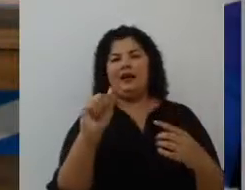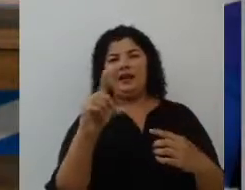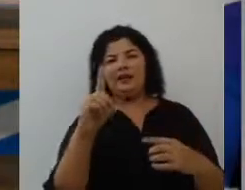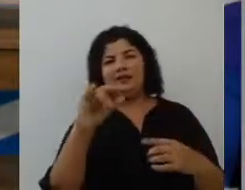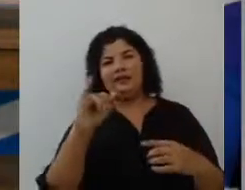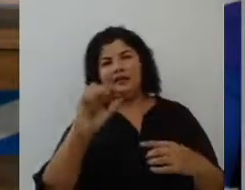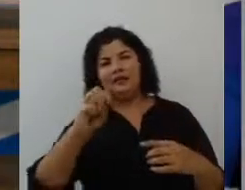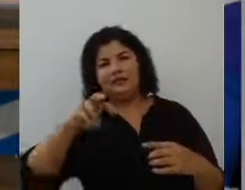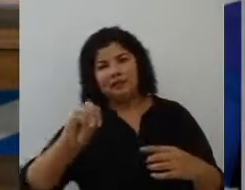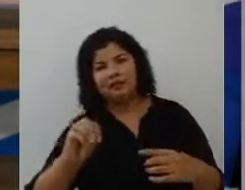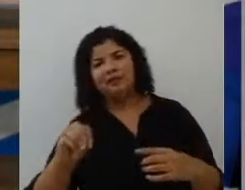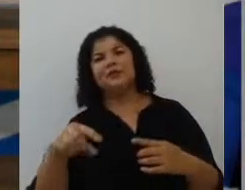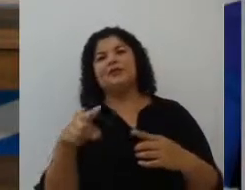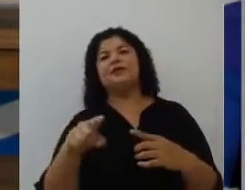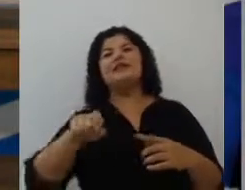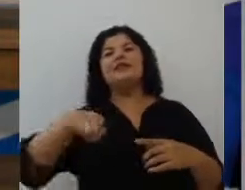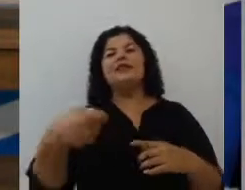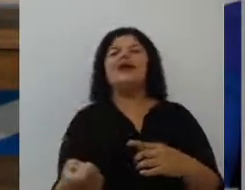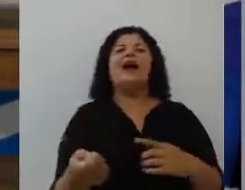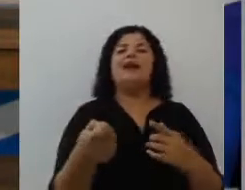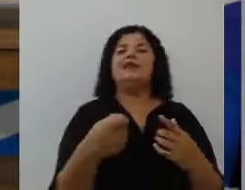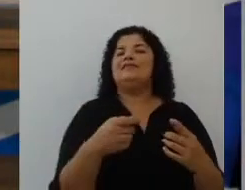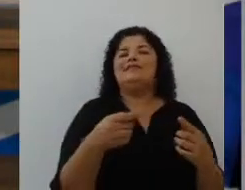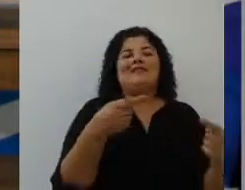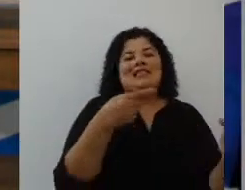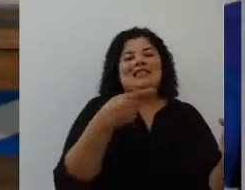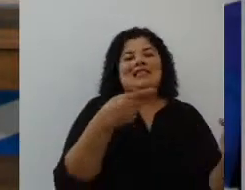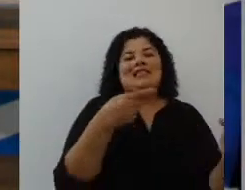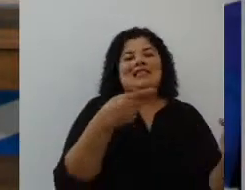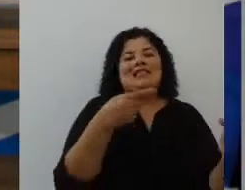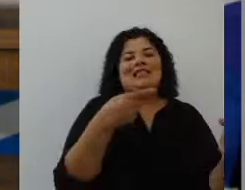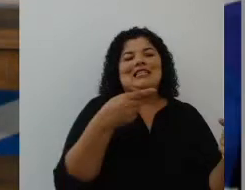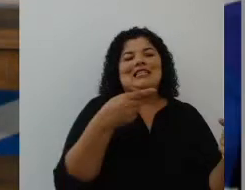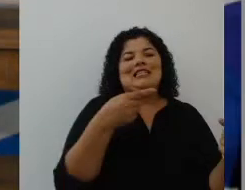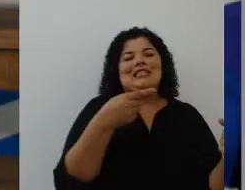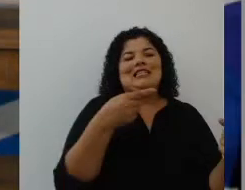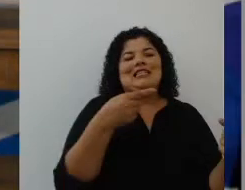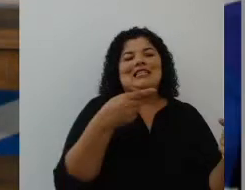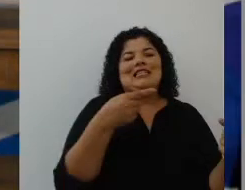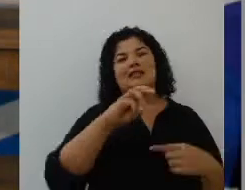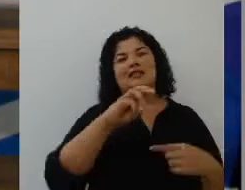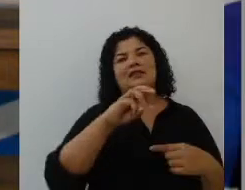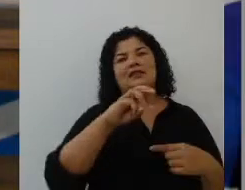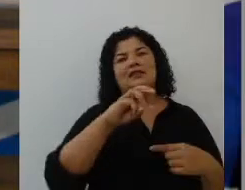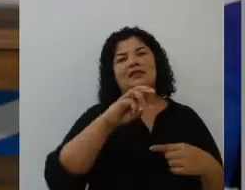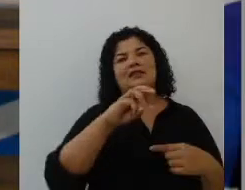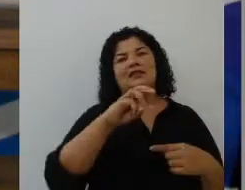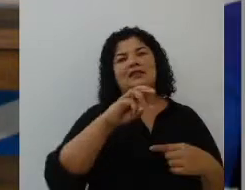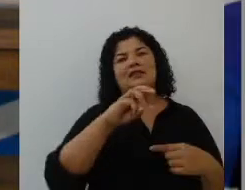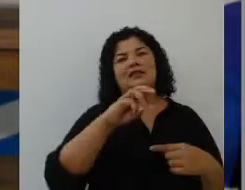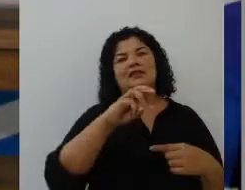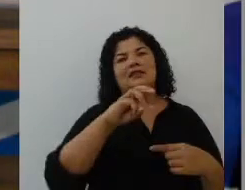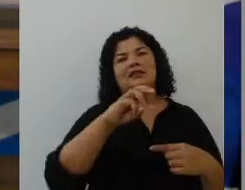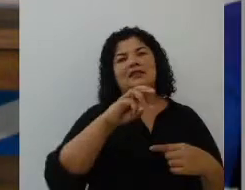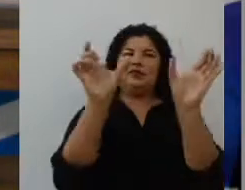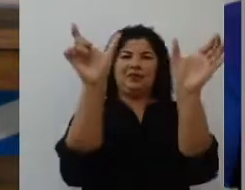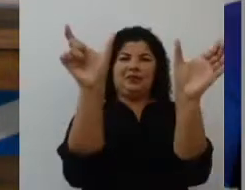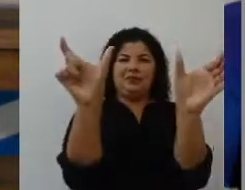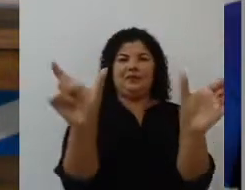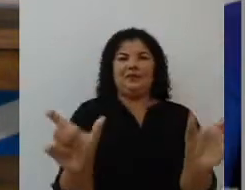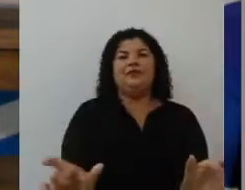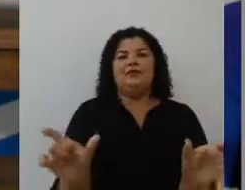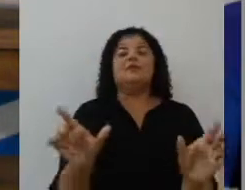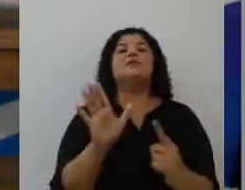Tanto é que o arcadismo é chamado de neoclassicismo. Do outro lado, o romantismo. Perceba que eu tenho uma tabela que mostra